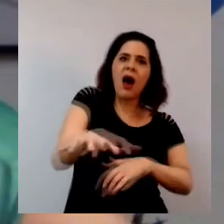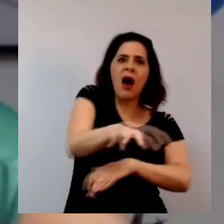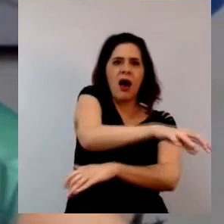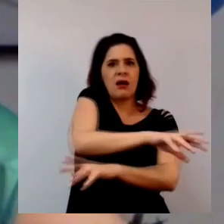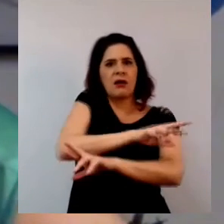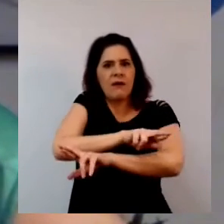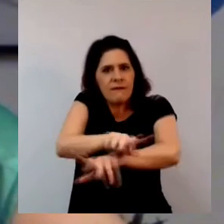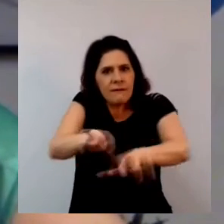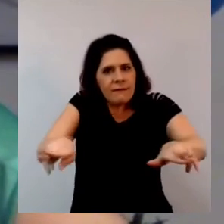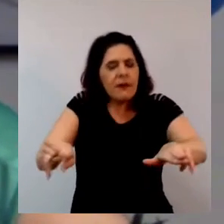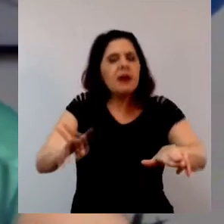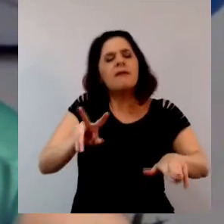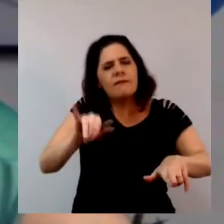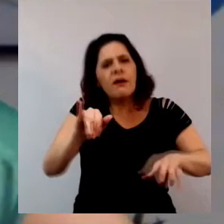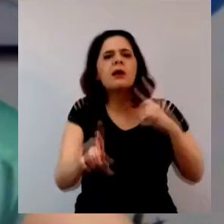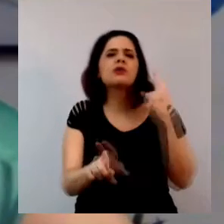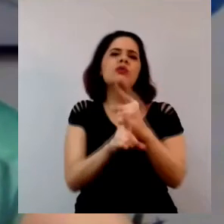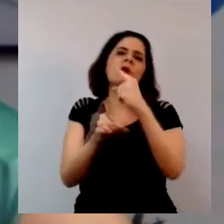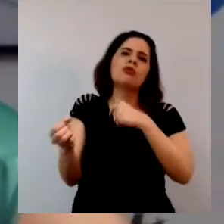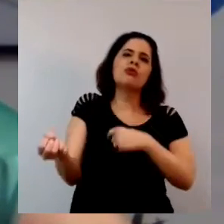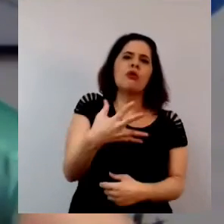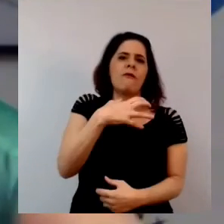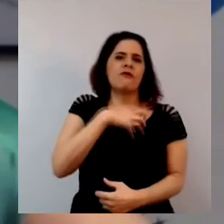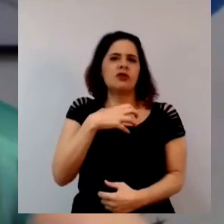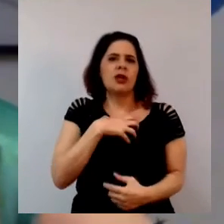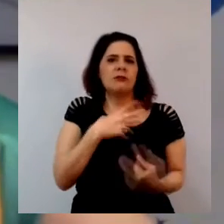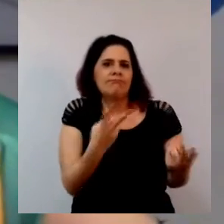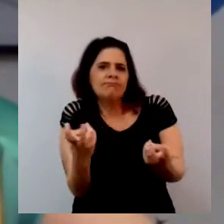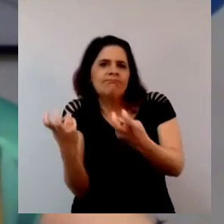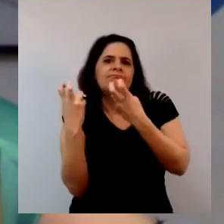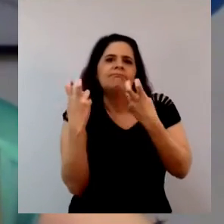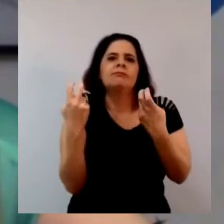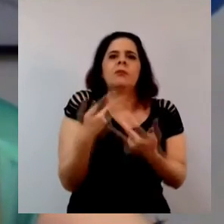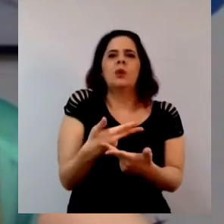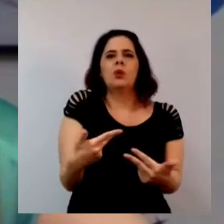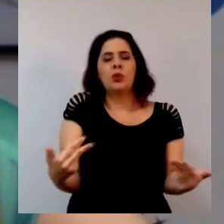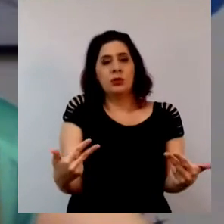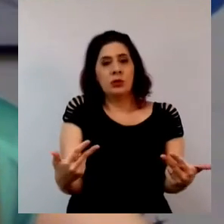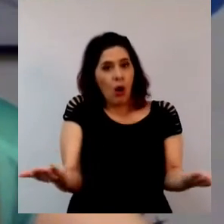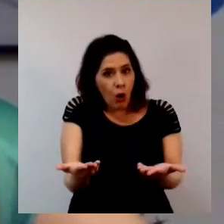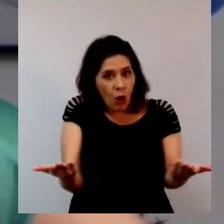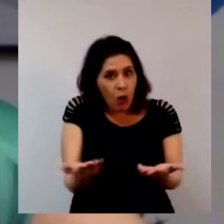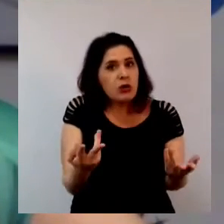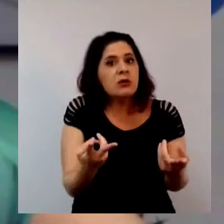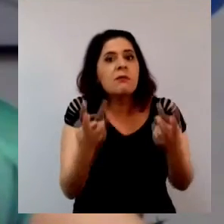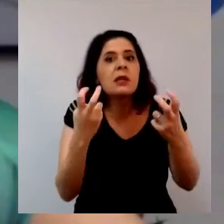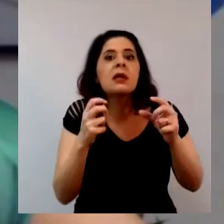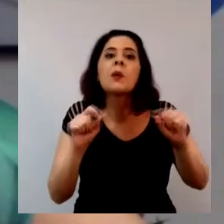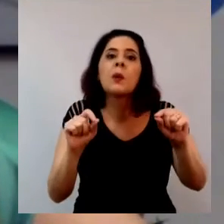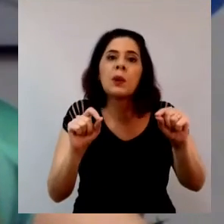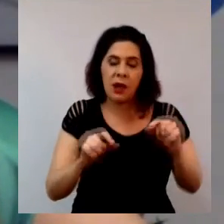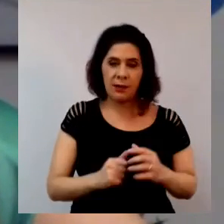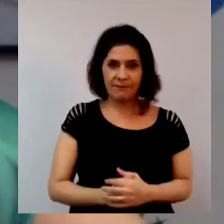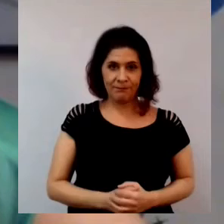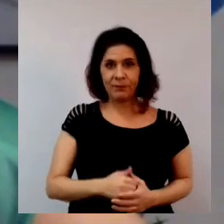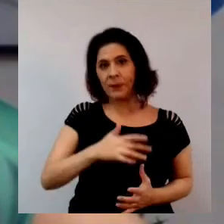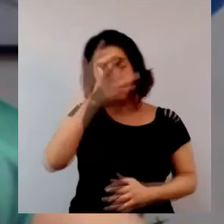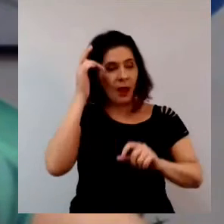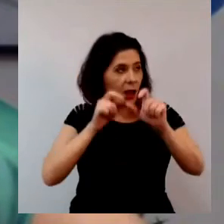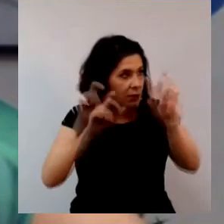descobrindo novas formas de fazer as coisas. O que eu vejo muito hoje é a vontade de ter a